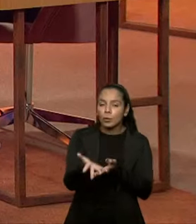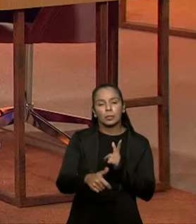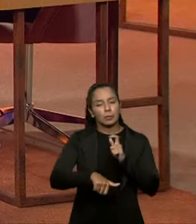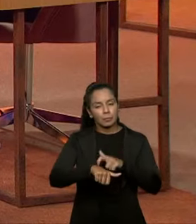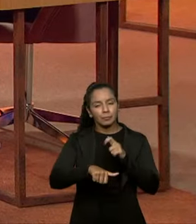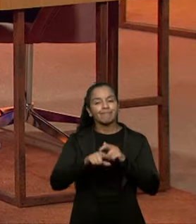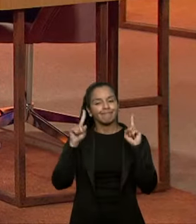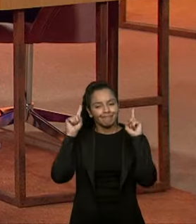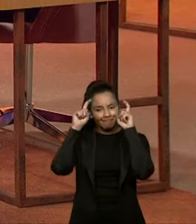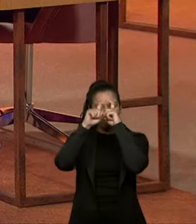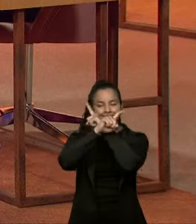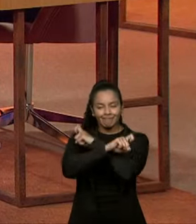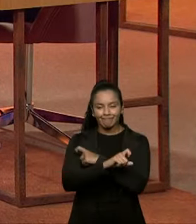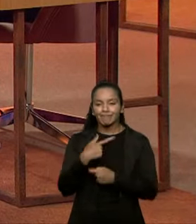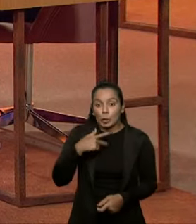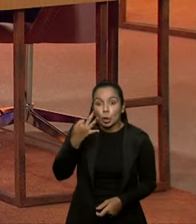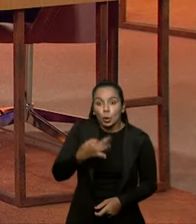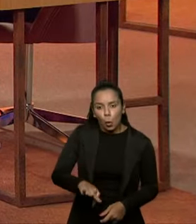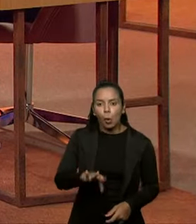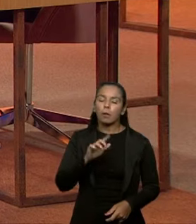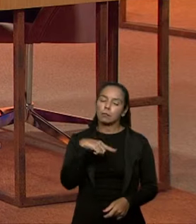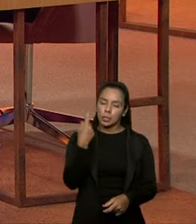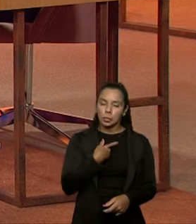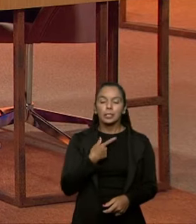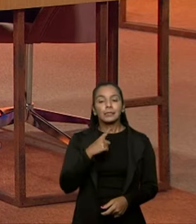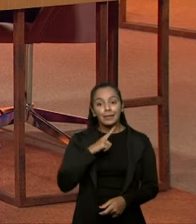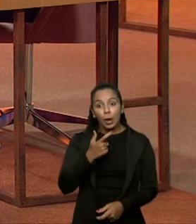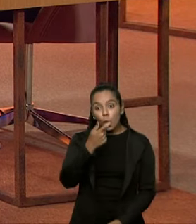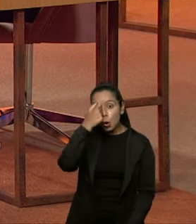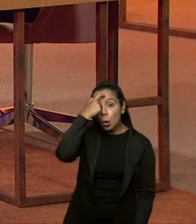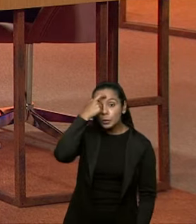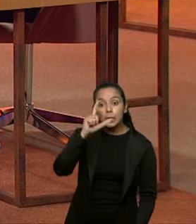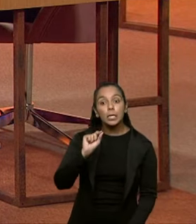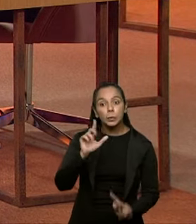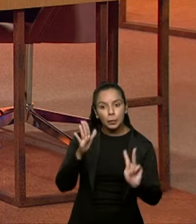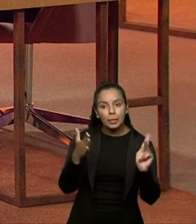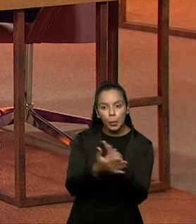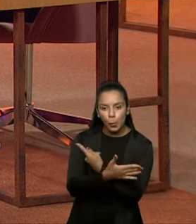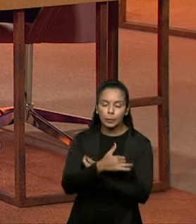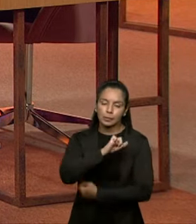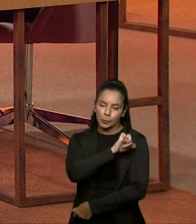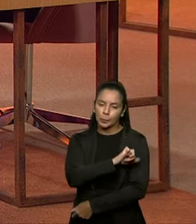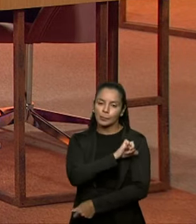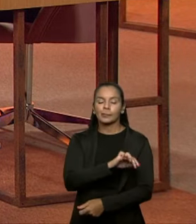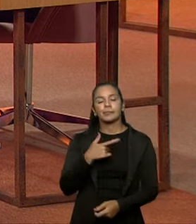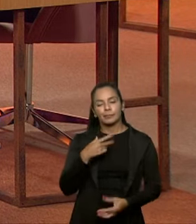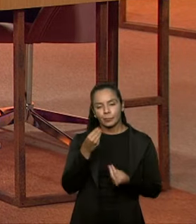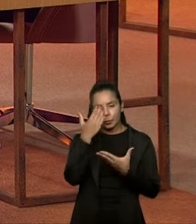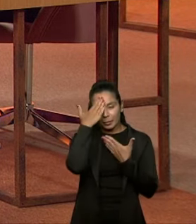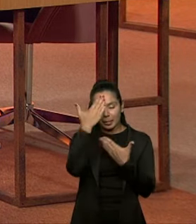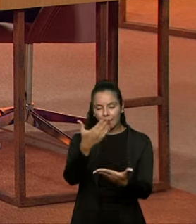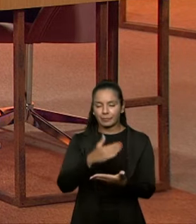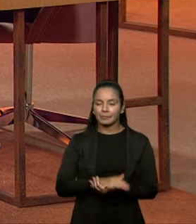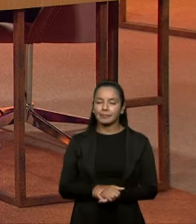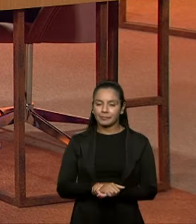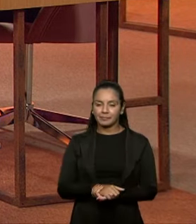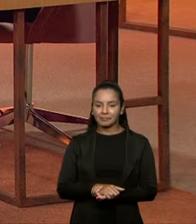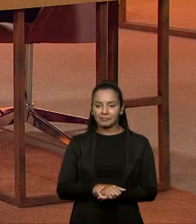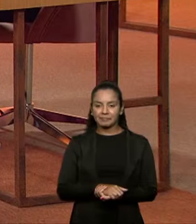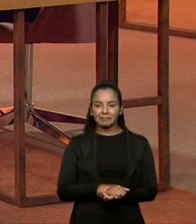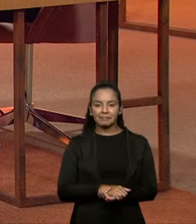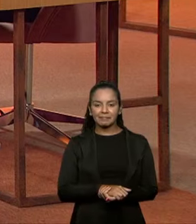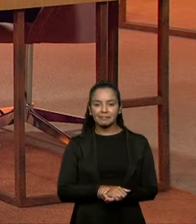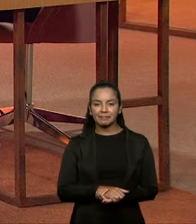tão doloroso, mas tão importante para que todos nós tenhamos consciência do que acontece, tá? Muito obrigada, Andresa.